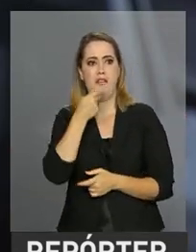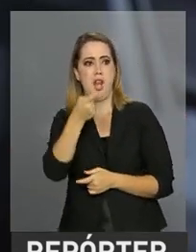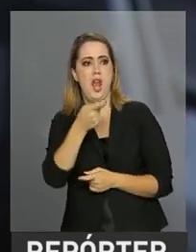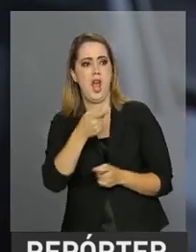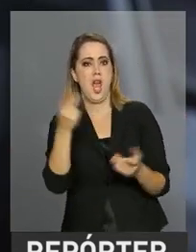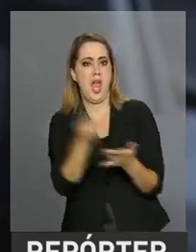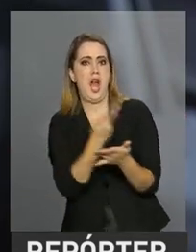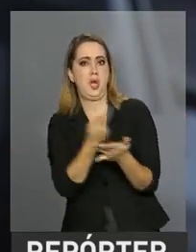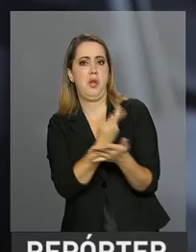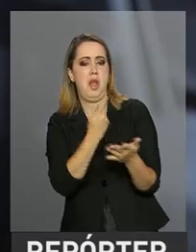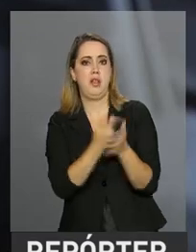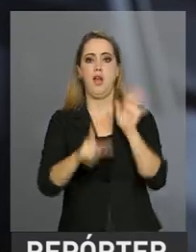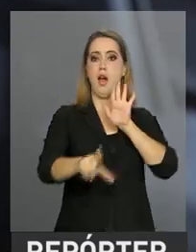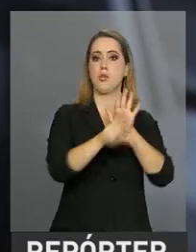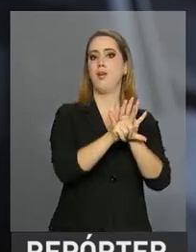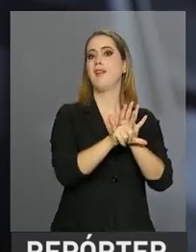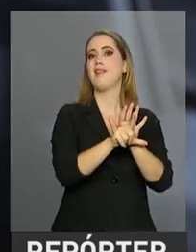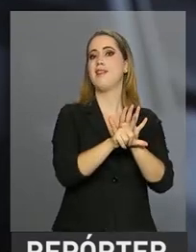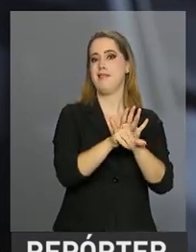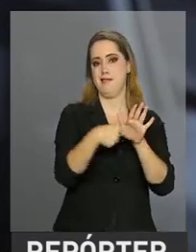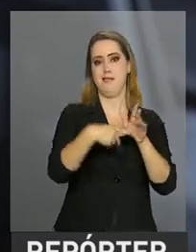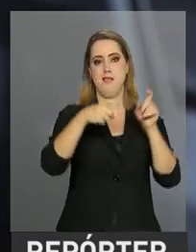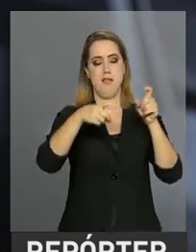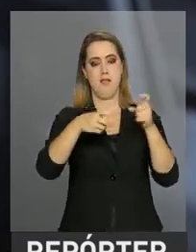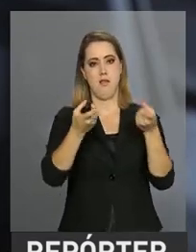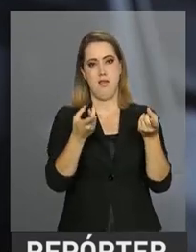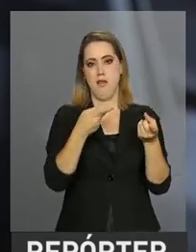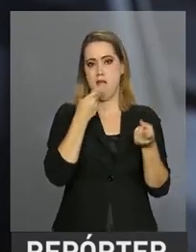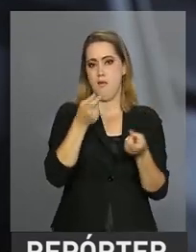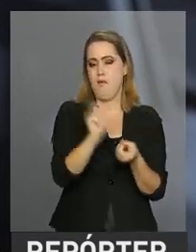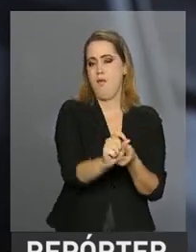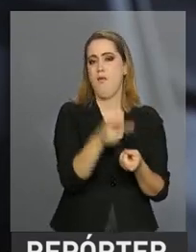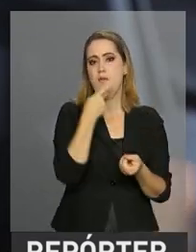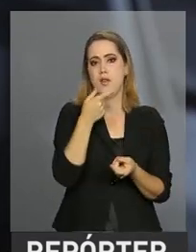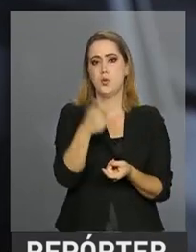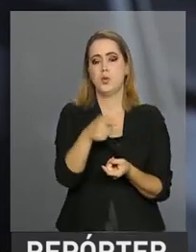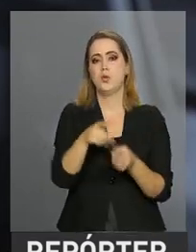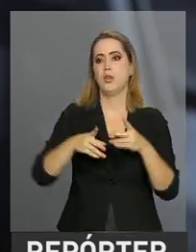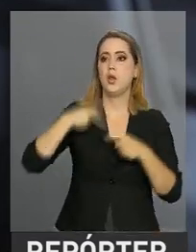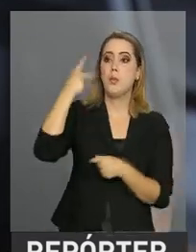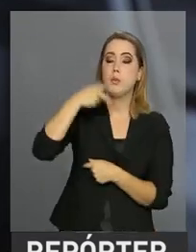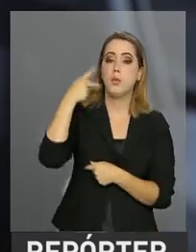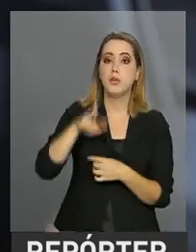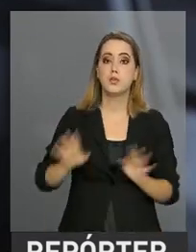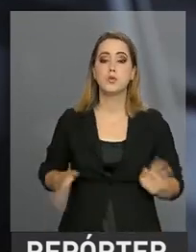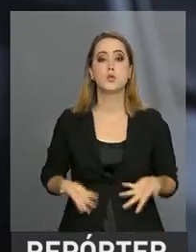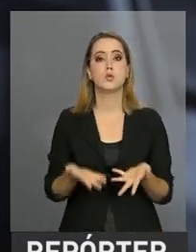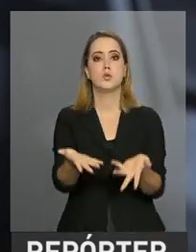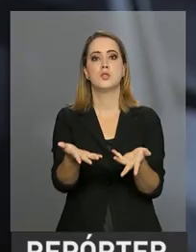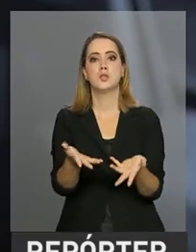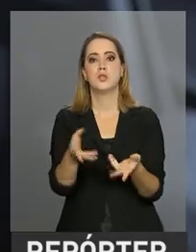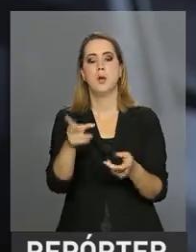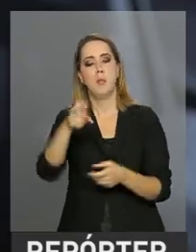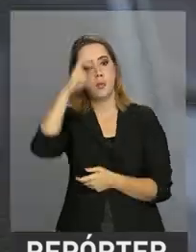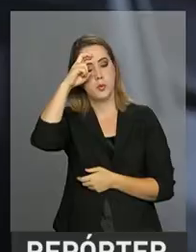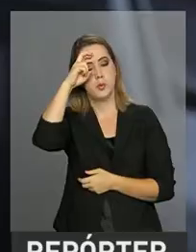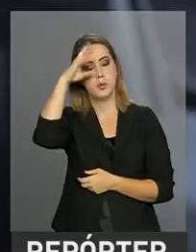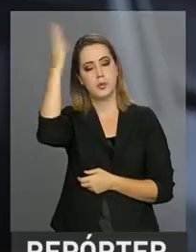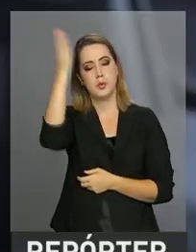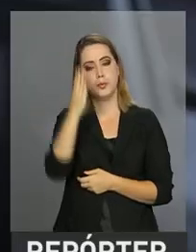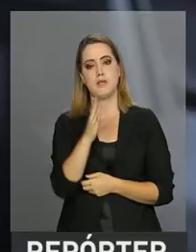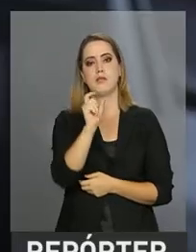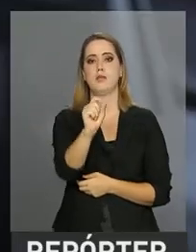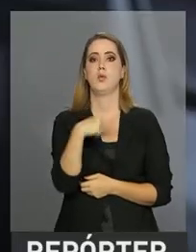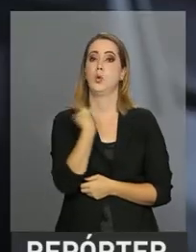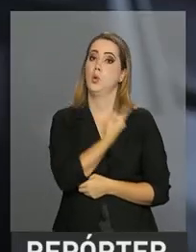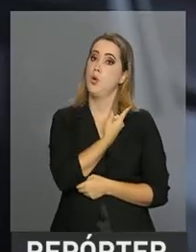Rouanet implique em você não ter políticas de incentivo para a cultura brasileira. Nós